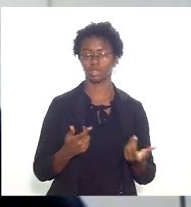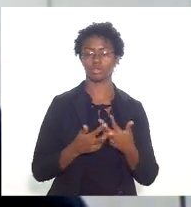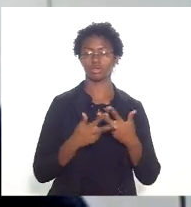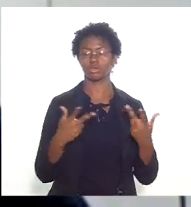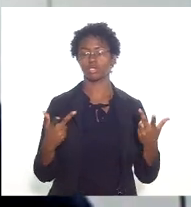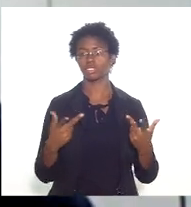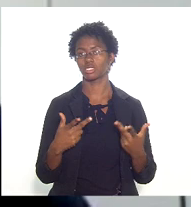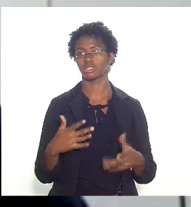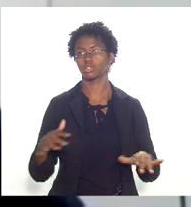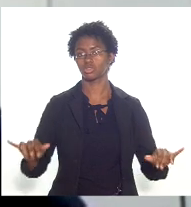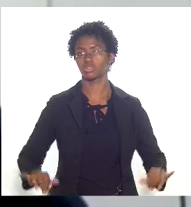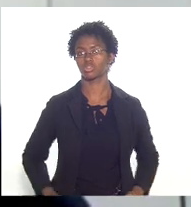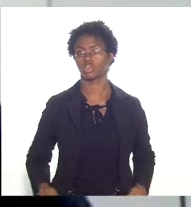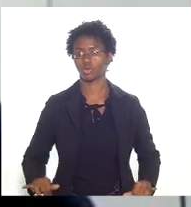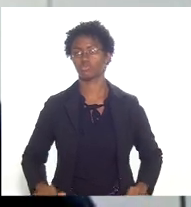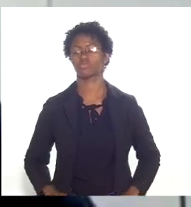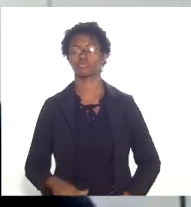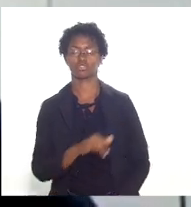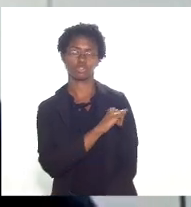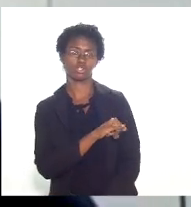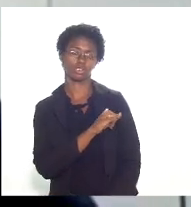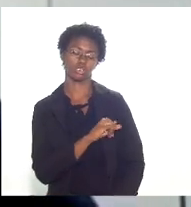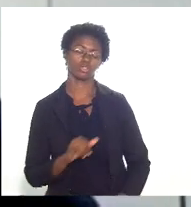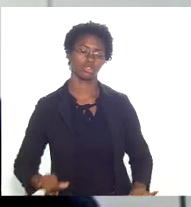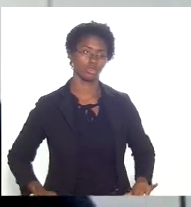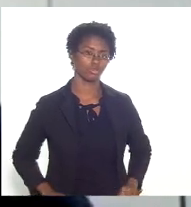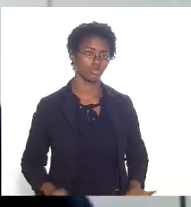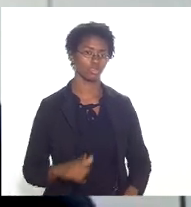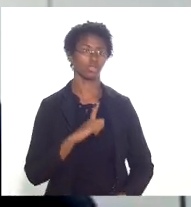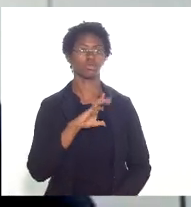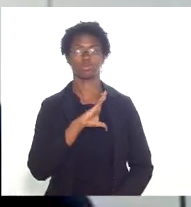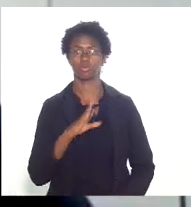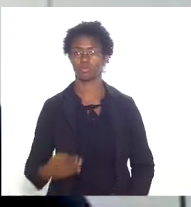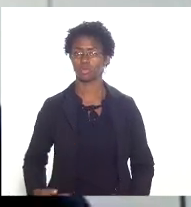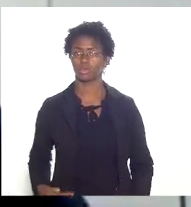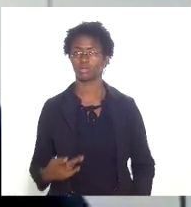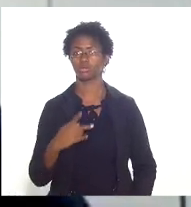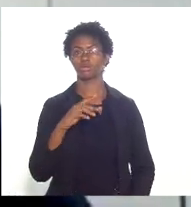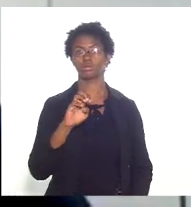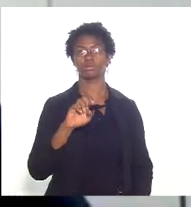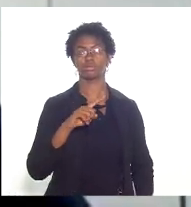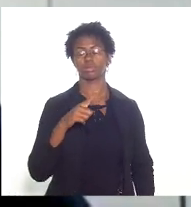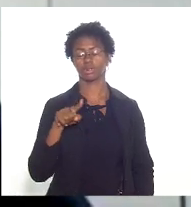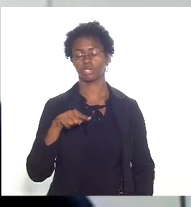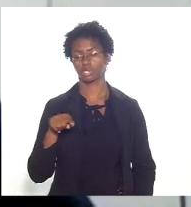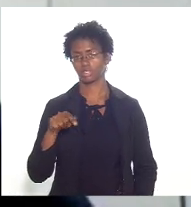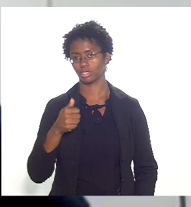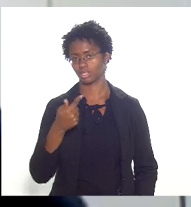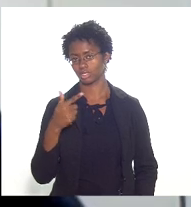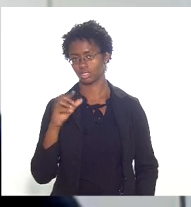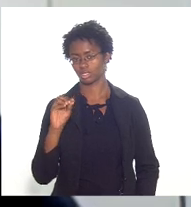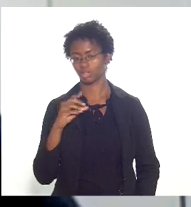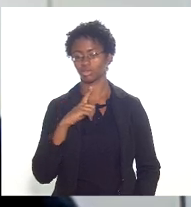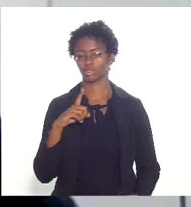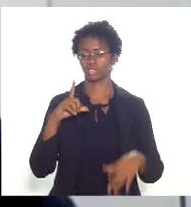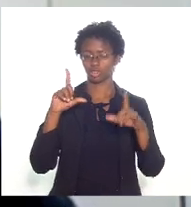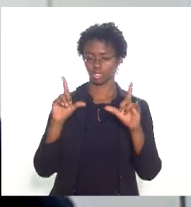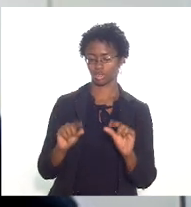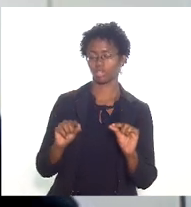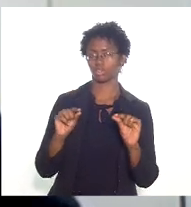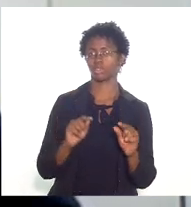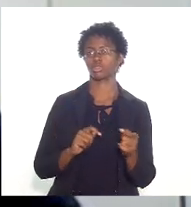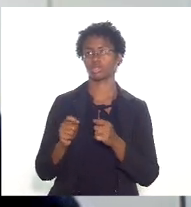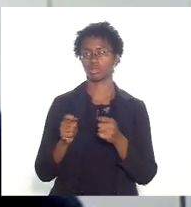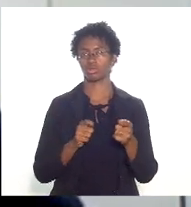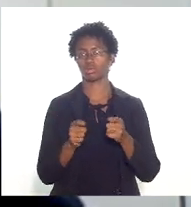sofrido quando chego ali é no governo do Pezão no estado do Rio de Janeiro tem uma grande queda na atividade econômica